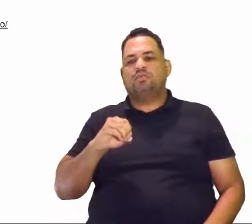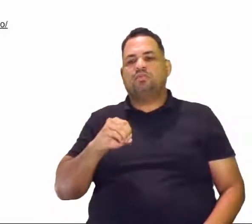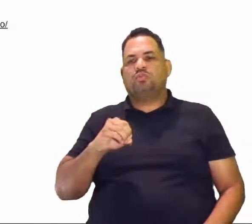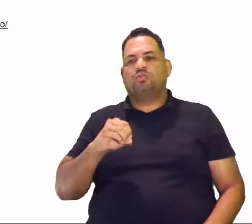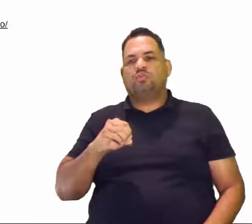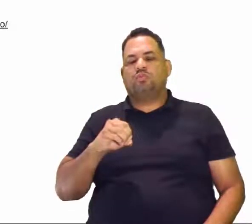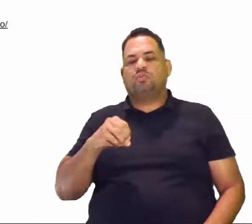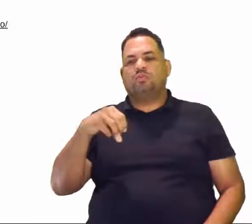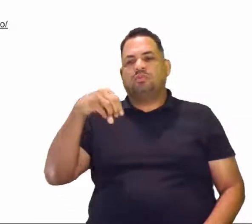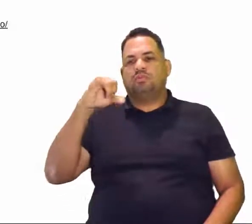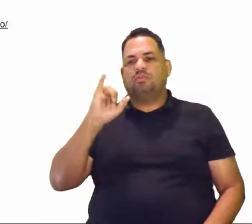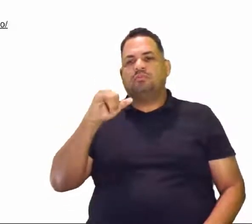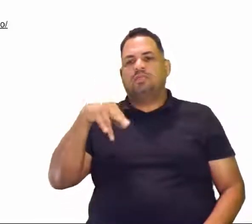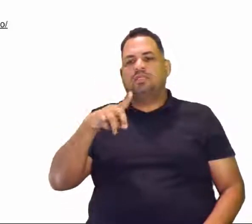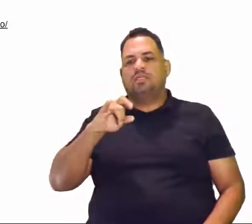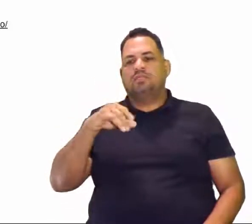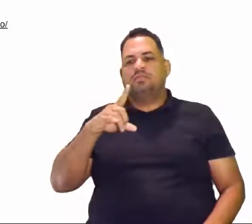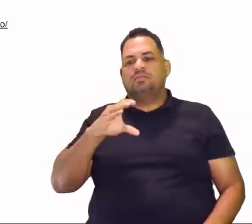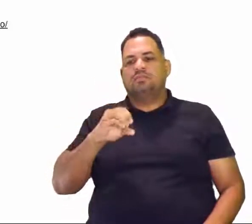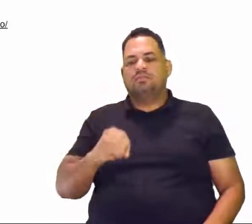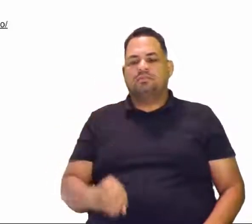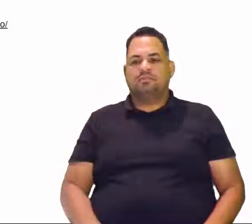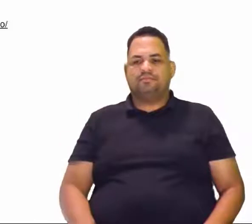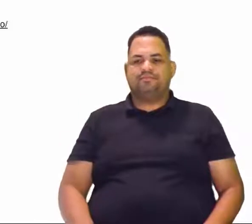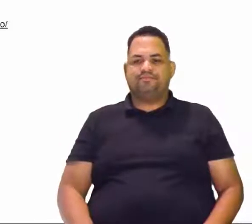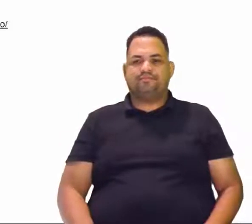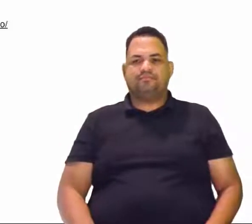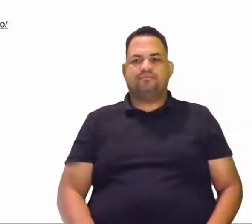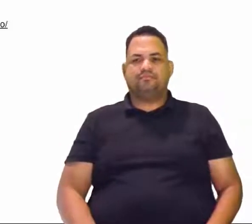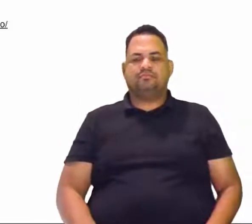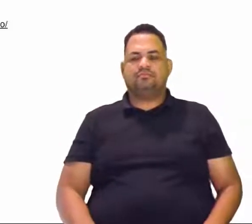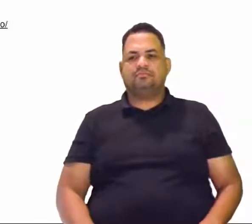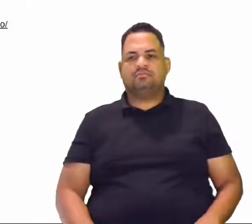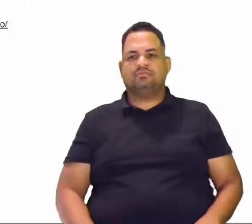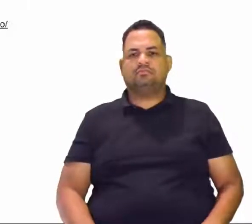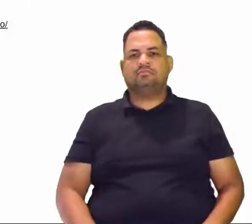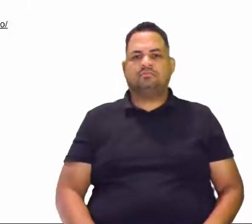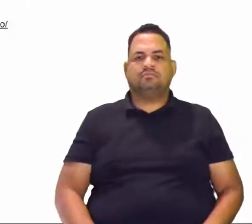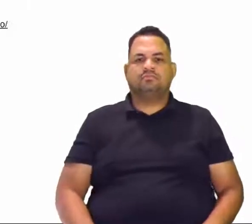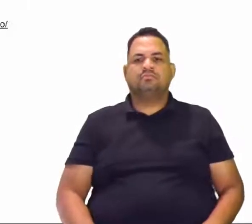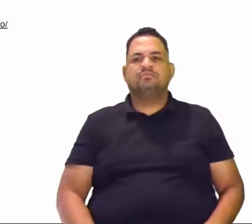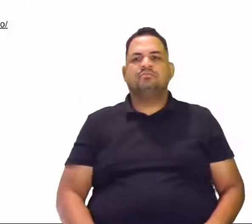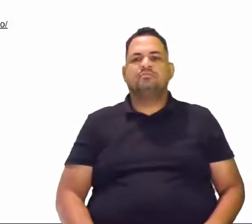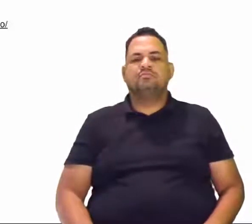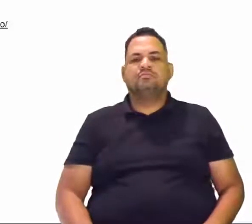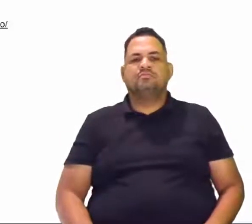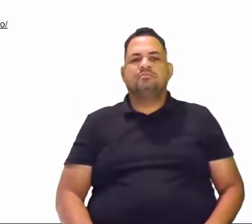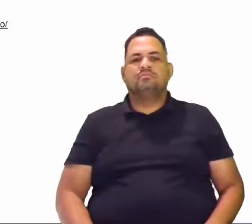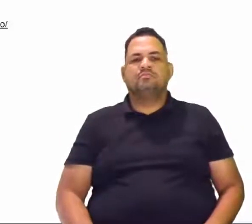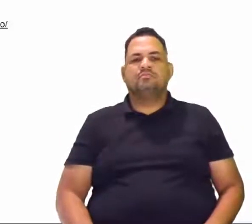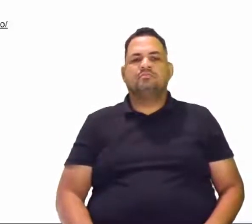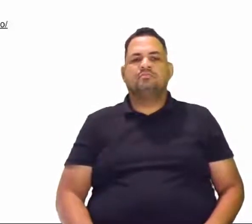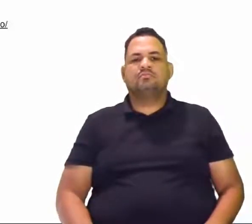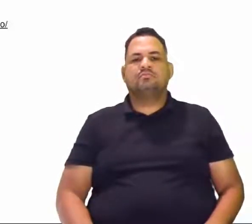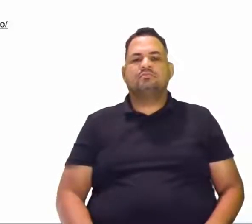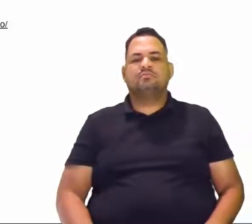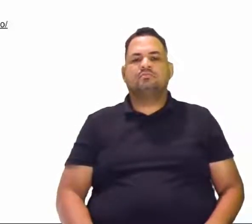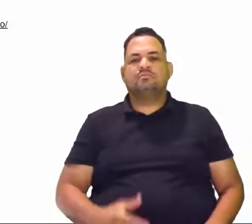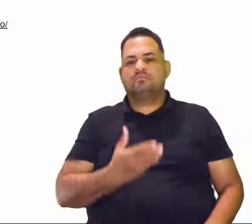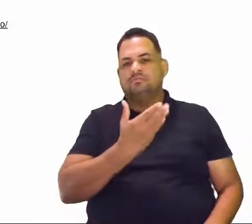tá onde um potinho não colonialismo = imperialismo tá então